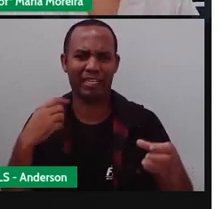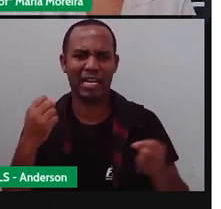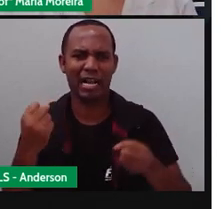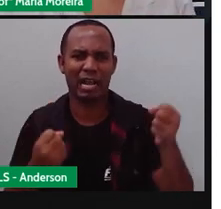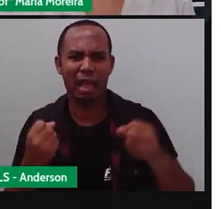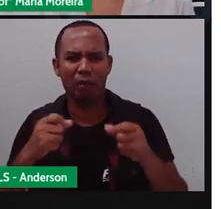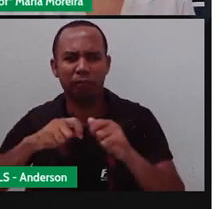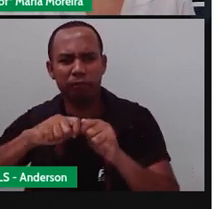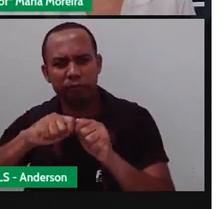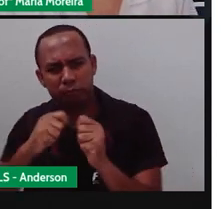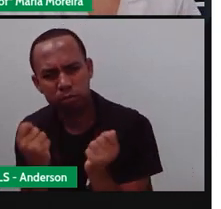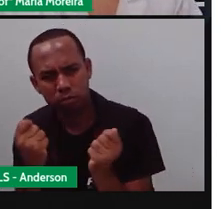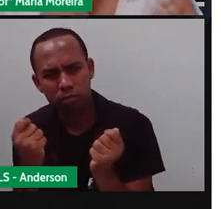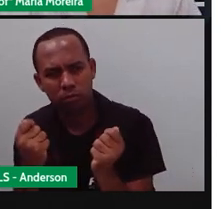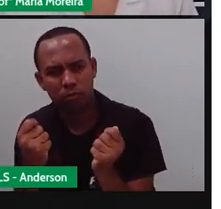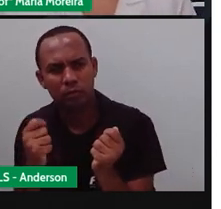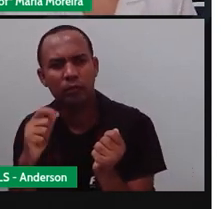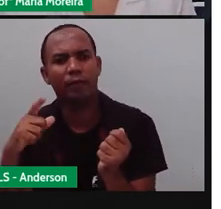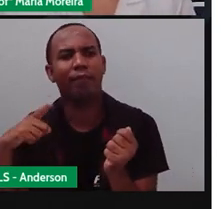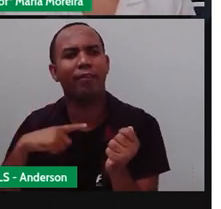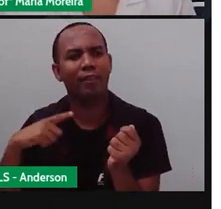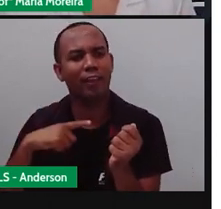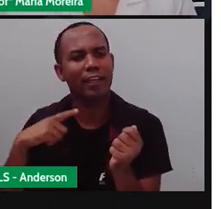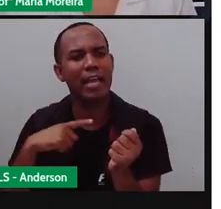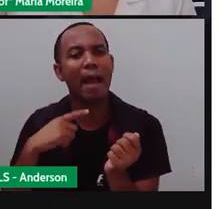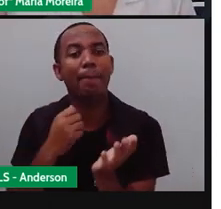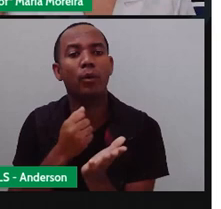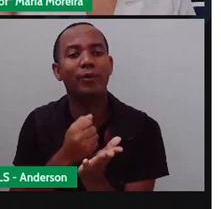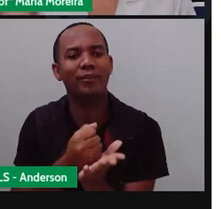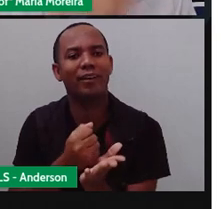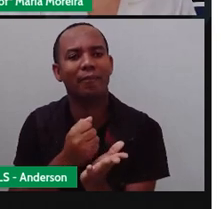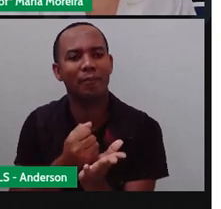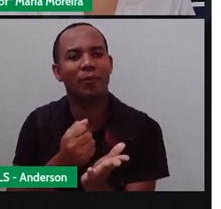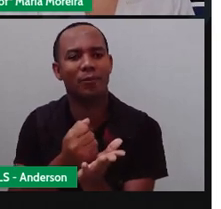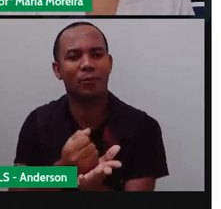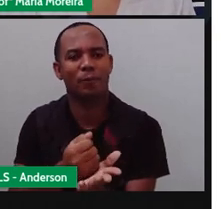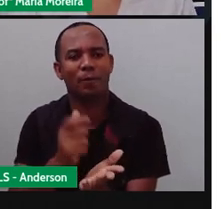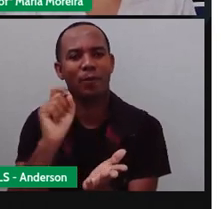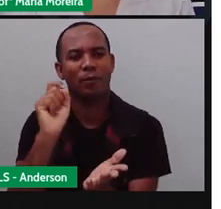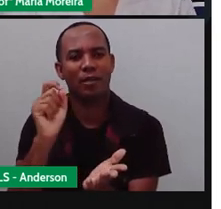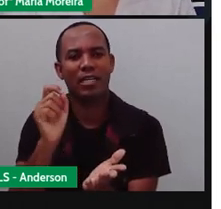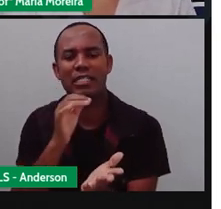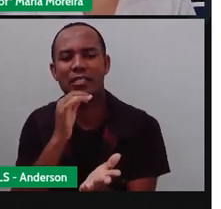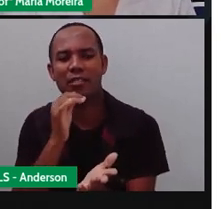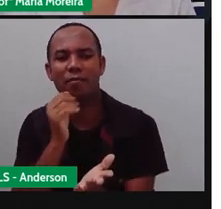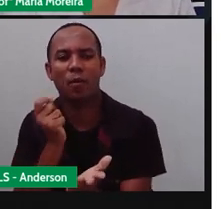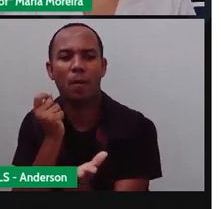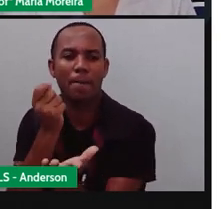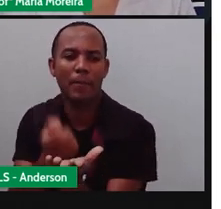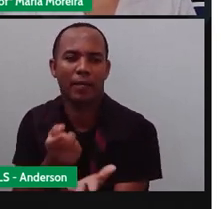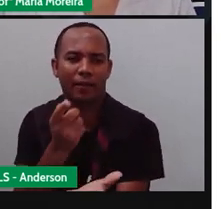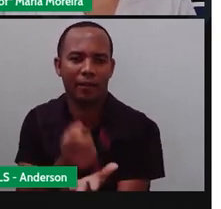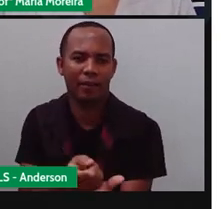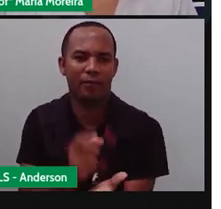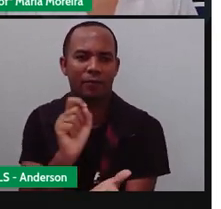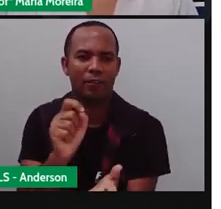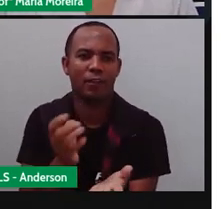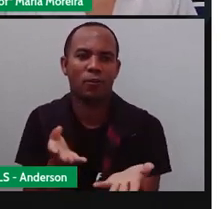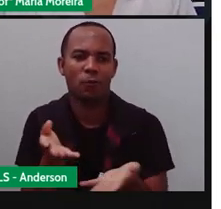carro quebrar você tem um apoio Então esse valor de dois 90 que você paga para a manutenção dessa estrada